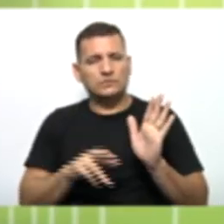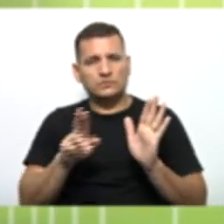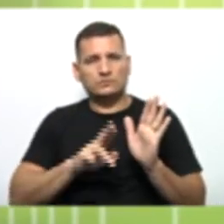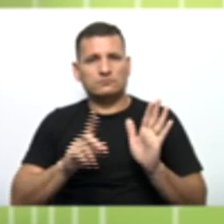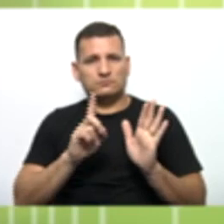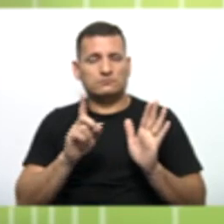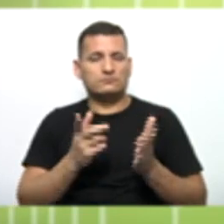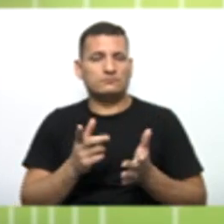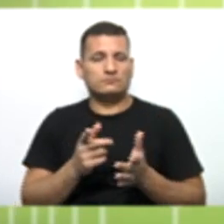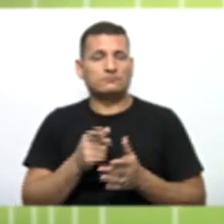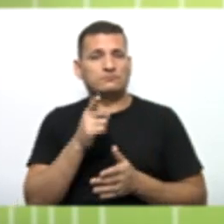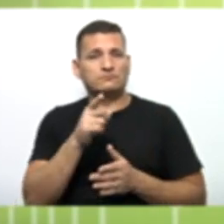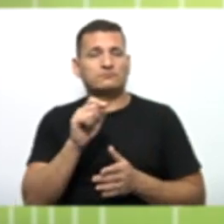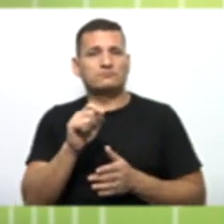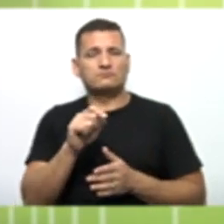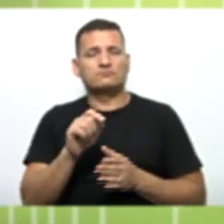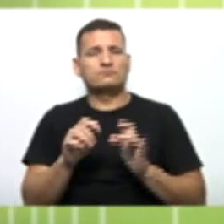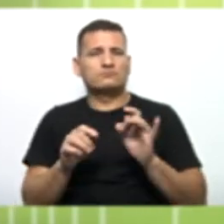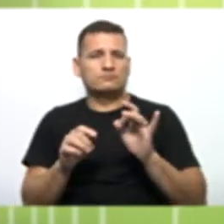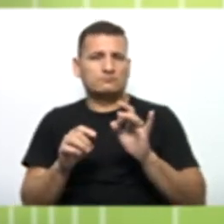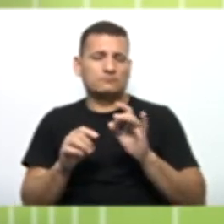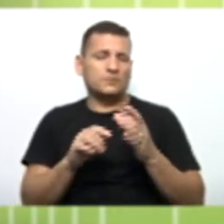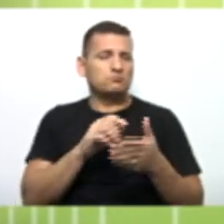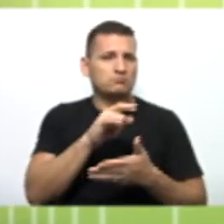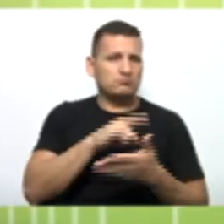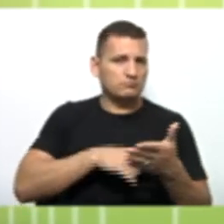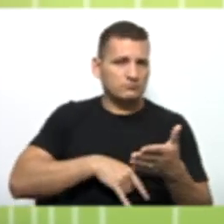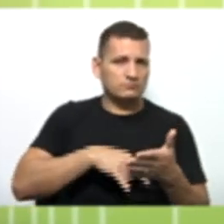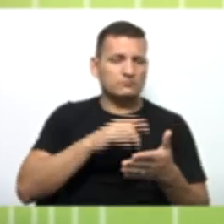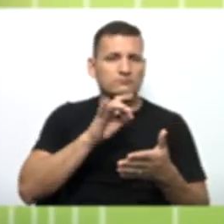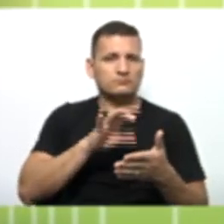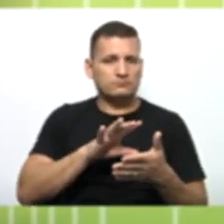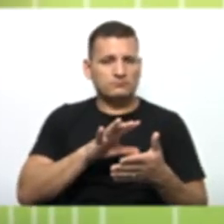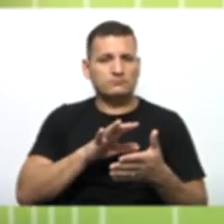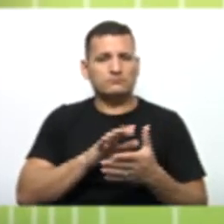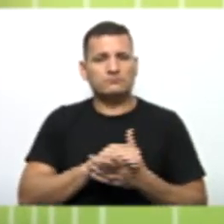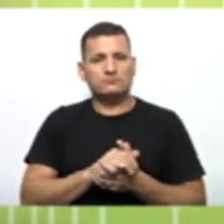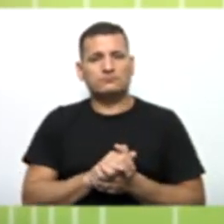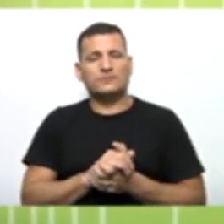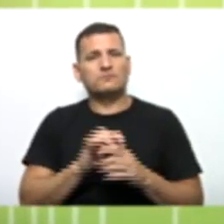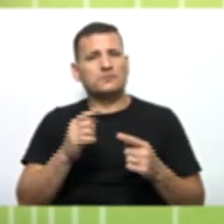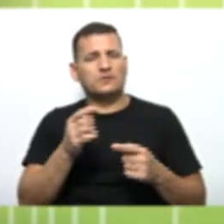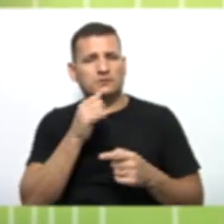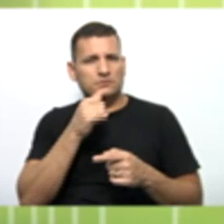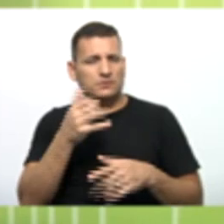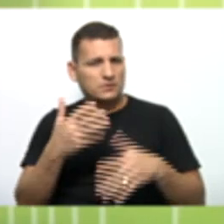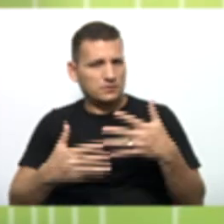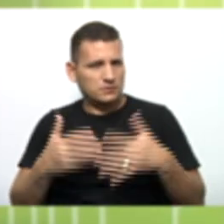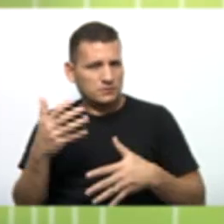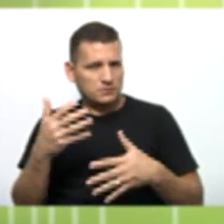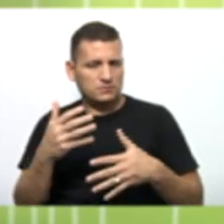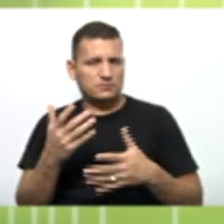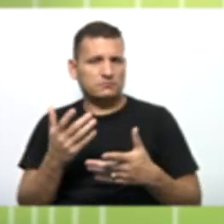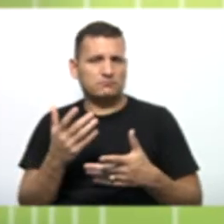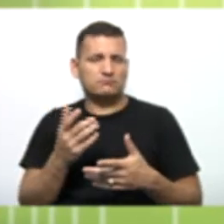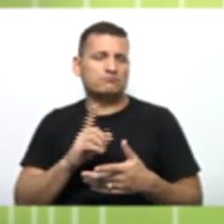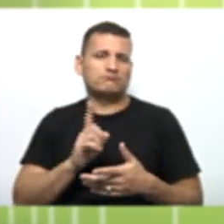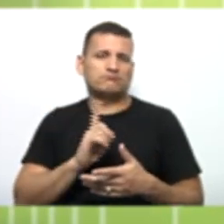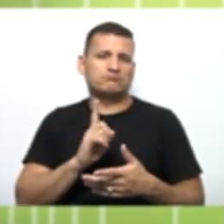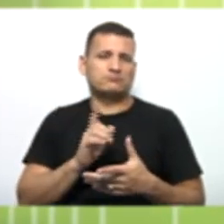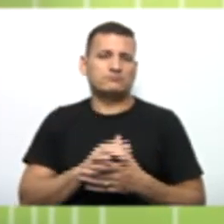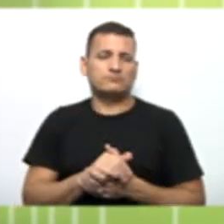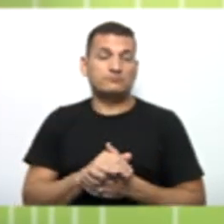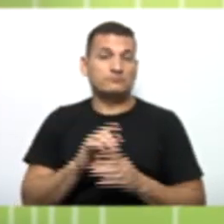vai criar para documentar, mas que ele vai interferir no processo, provavelmente não. Por isso que eu falei para vocês, lembram